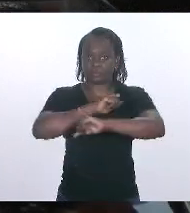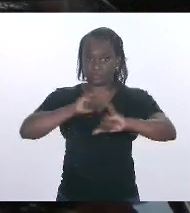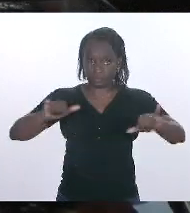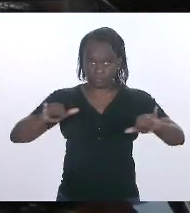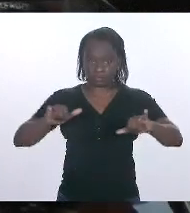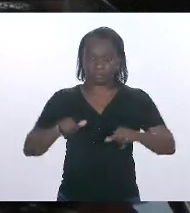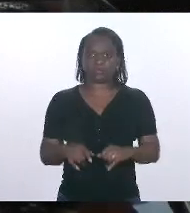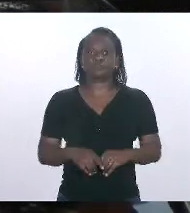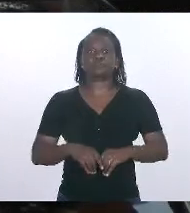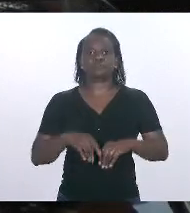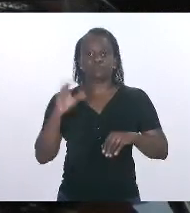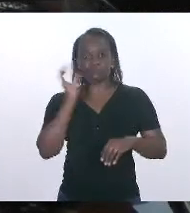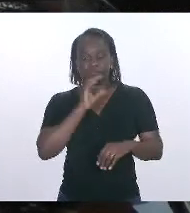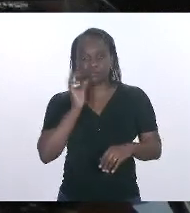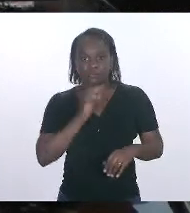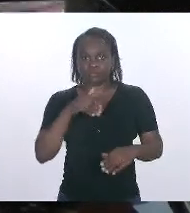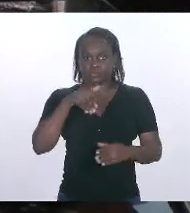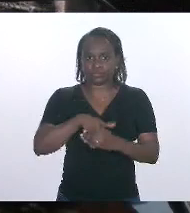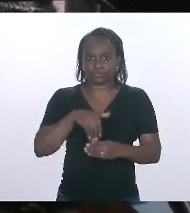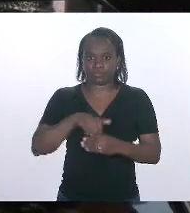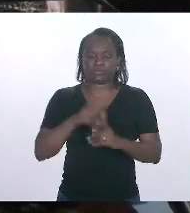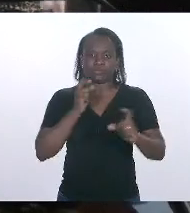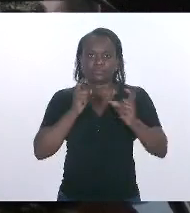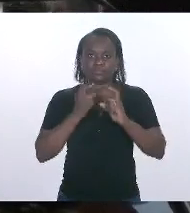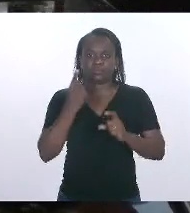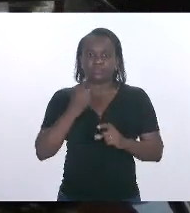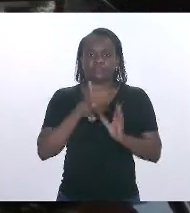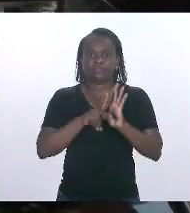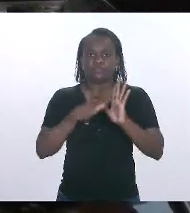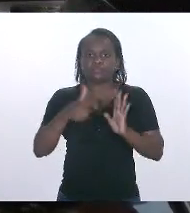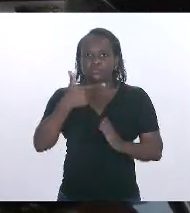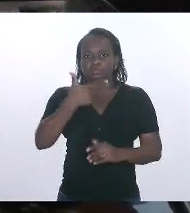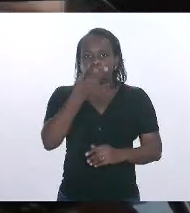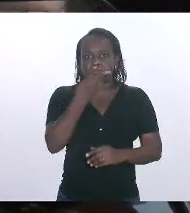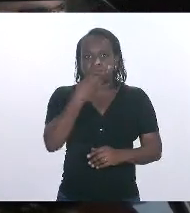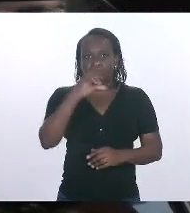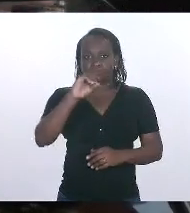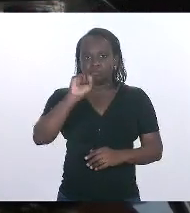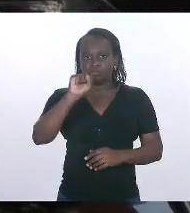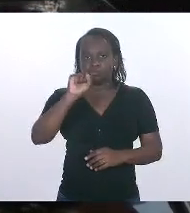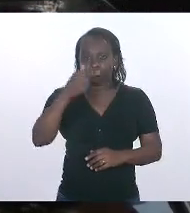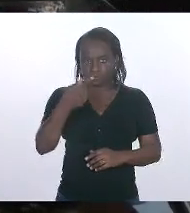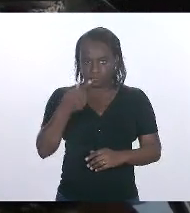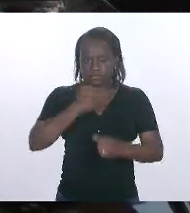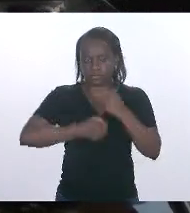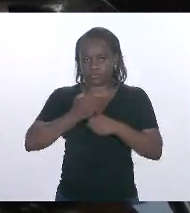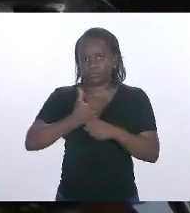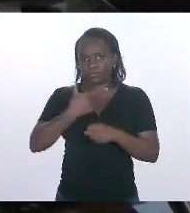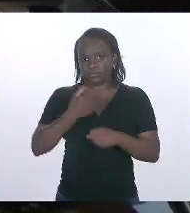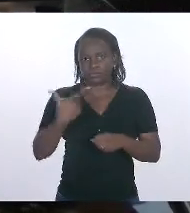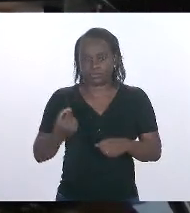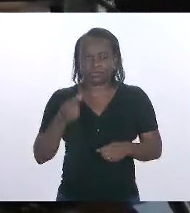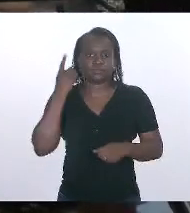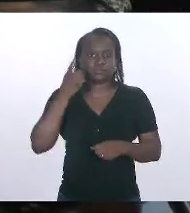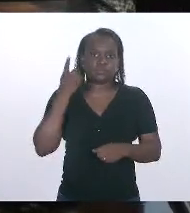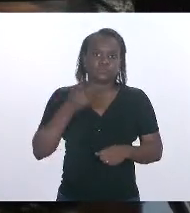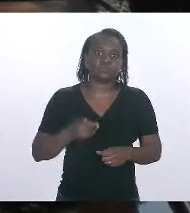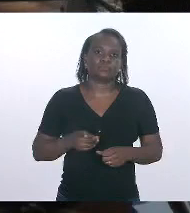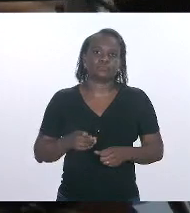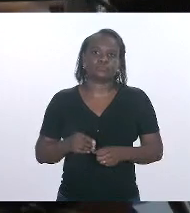Anuncio, em regime de urgência, em votação, em discussão única, projeto de lei 2387, de 2020, de autoria dos